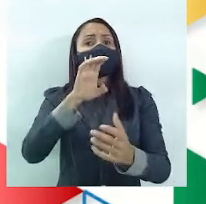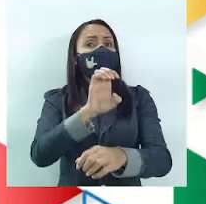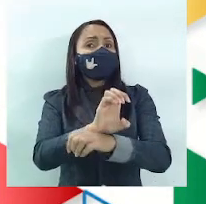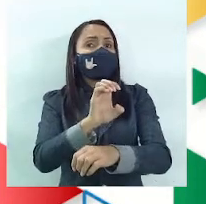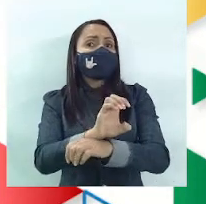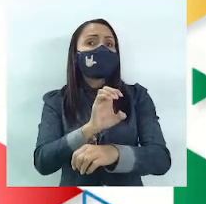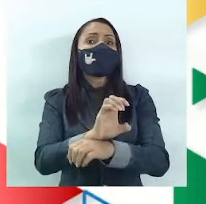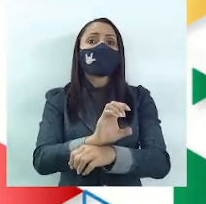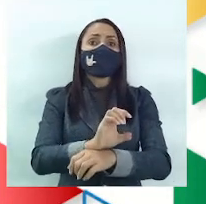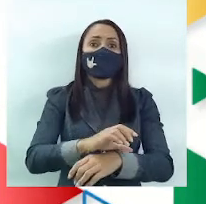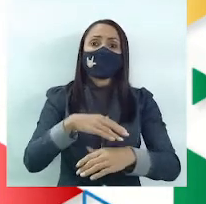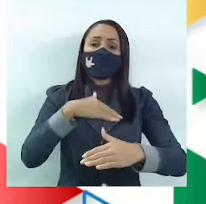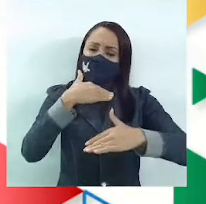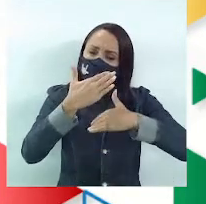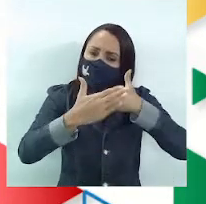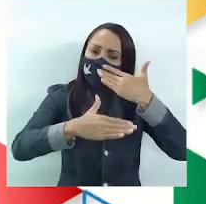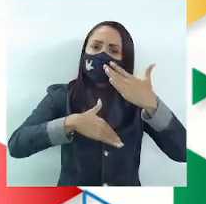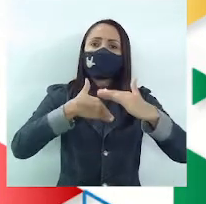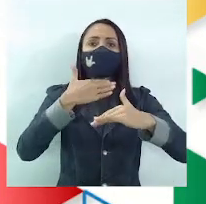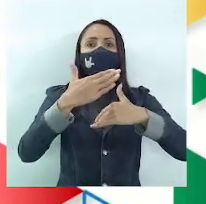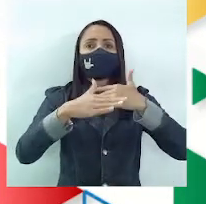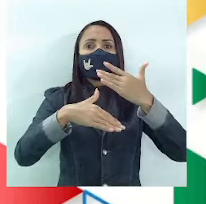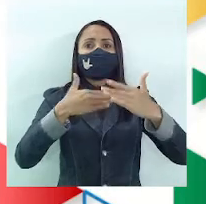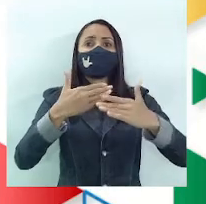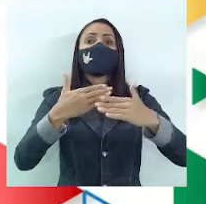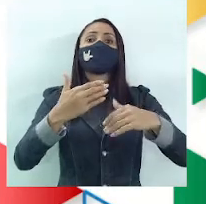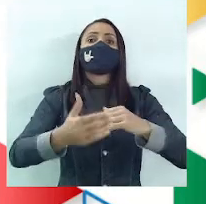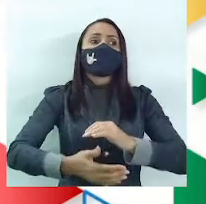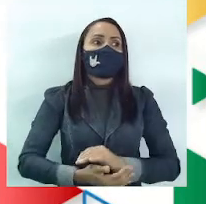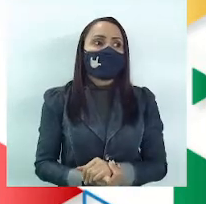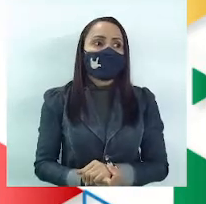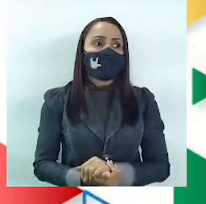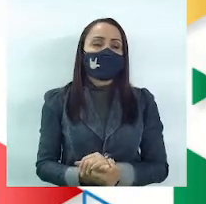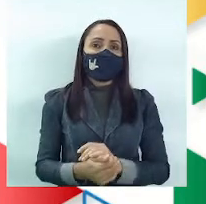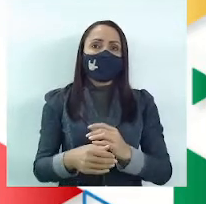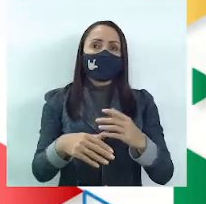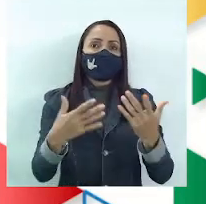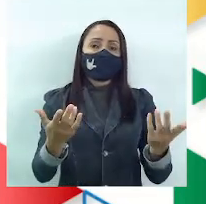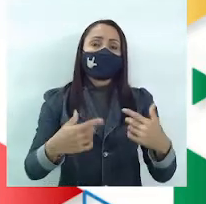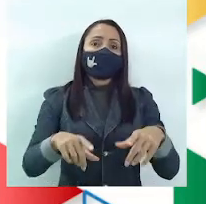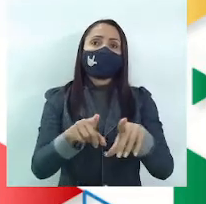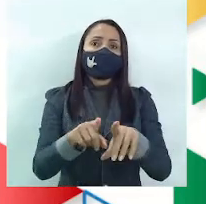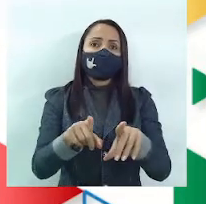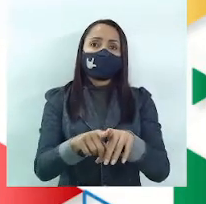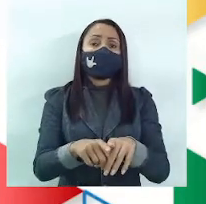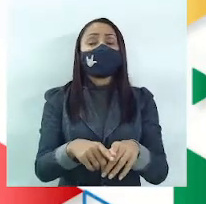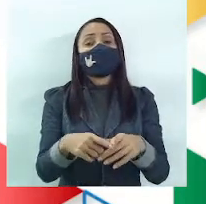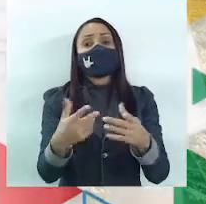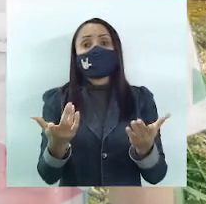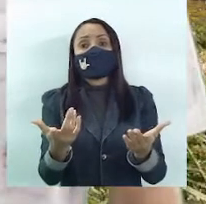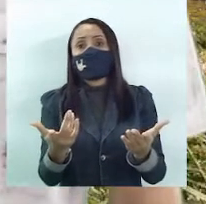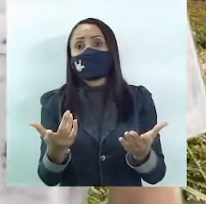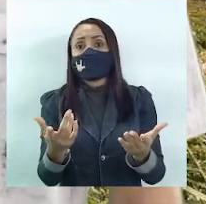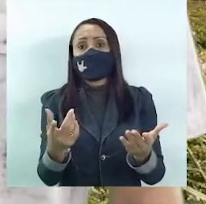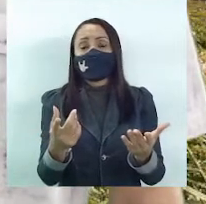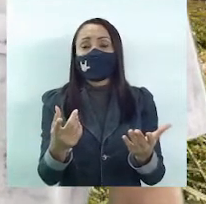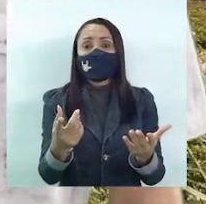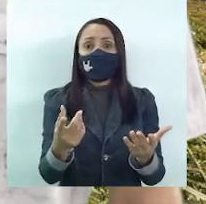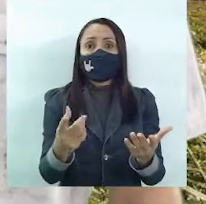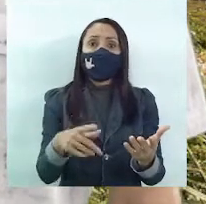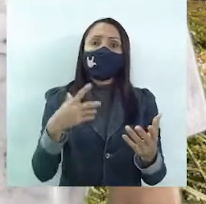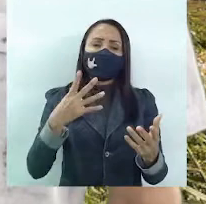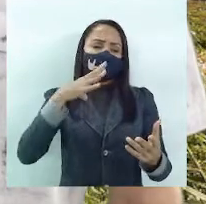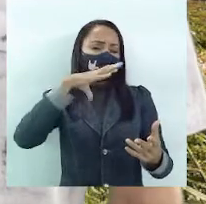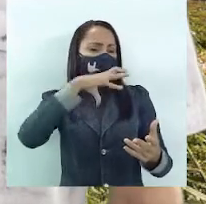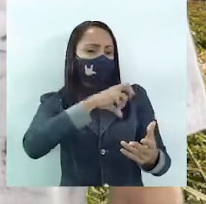de grande prosperidade. E não é à toa, não é, professor? Não é à toa que é essa questão pela